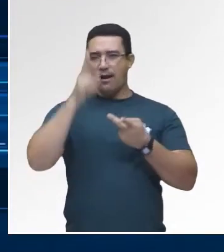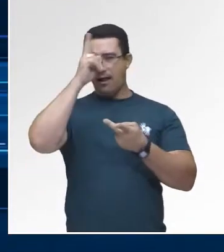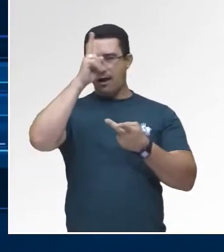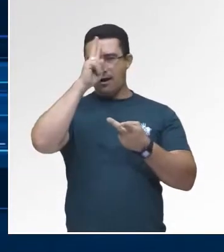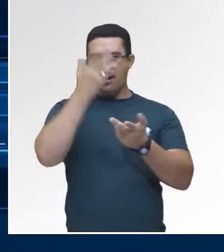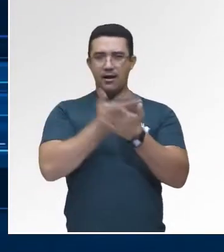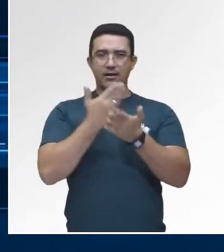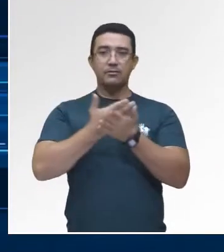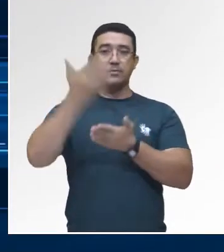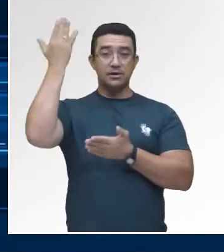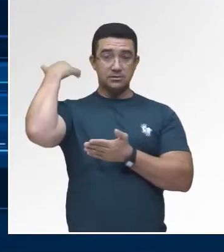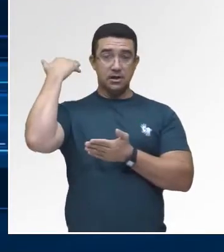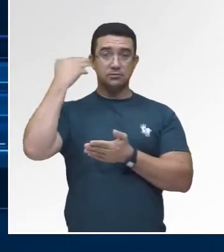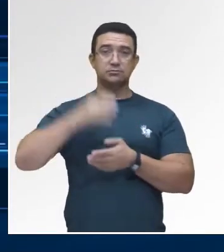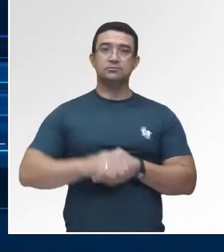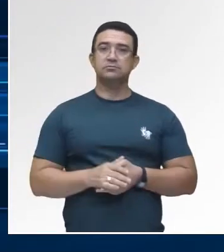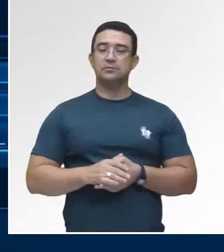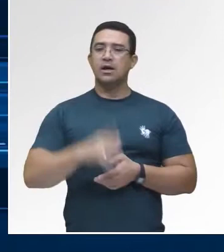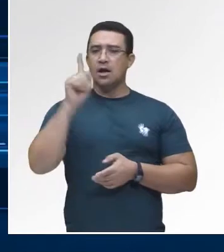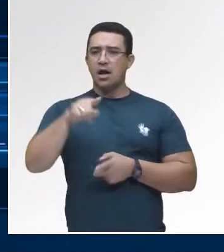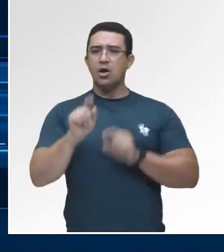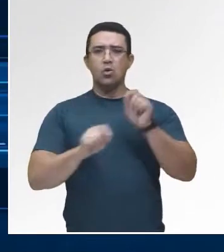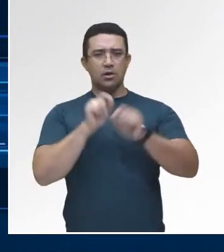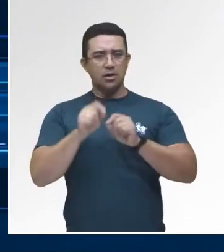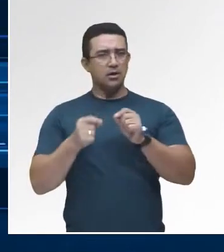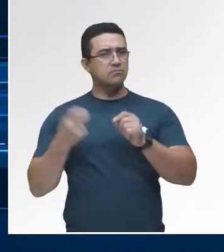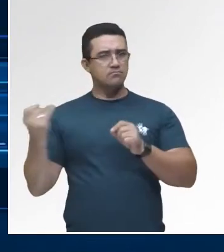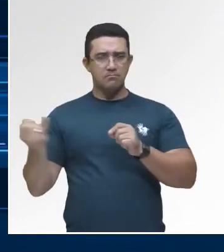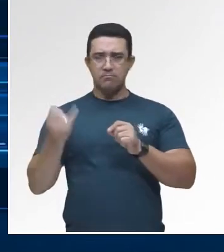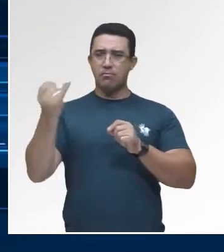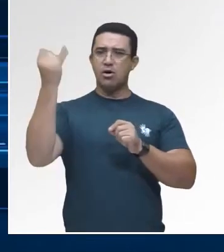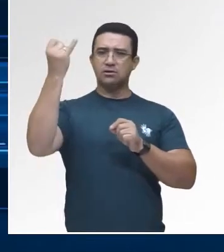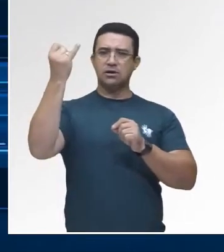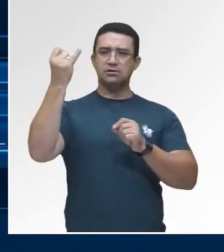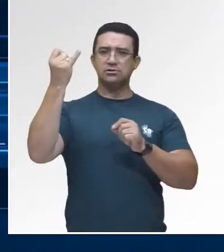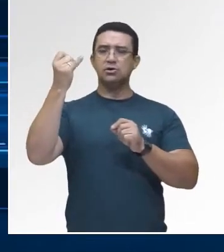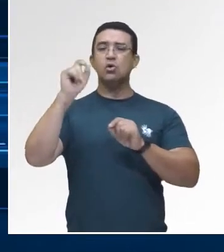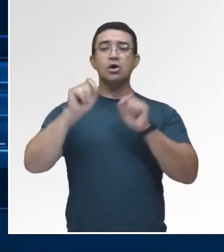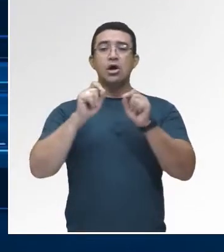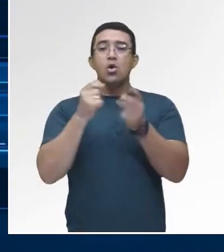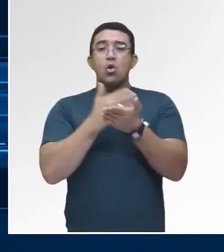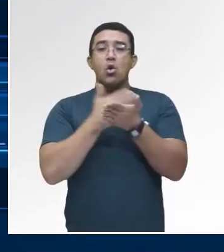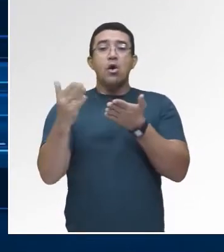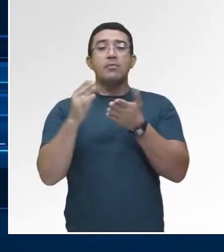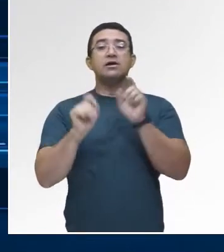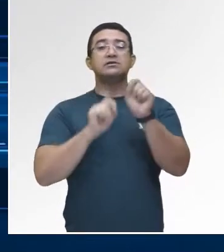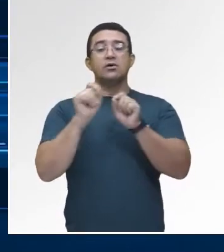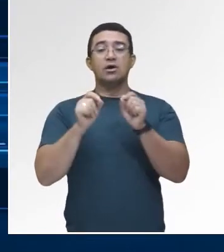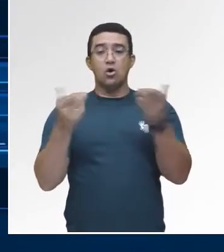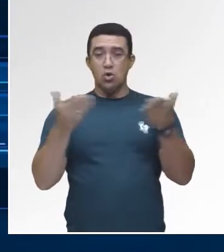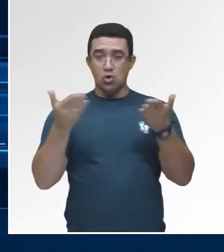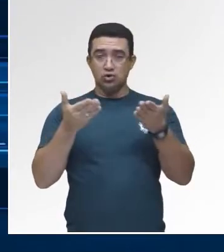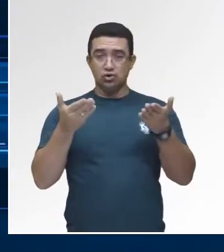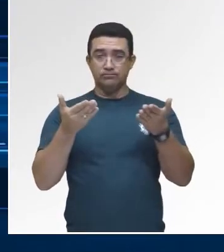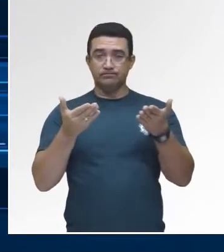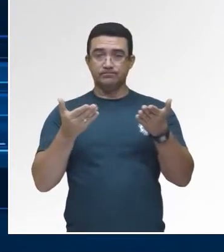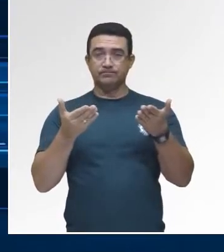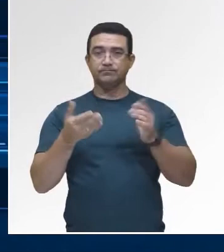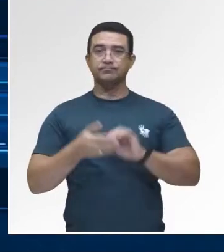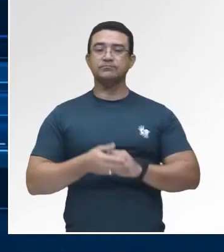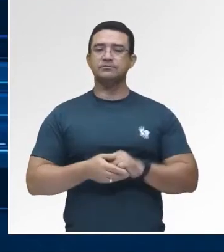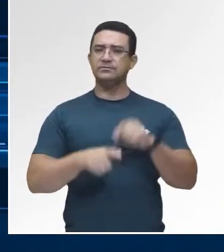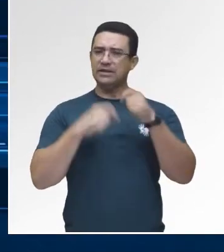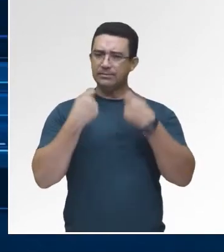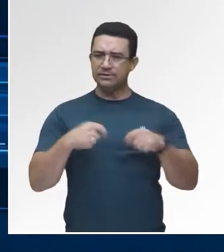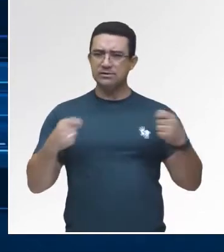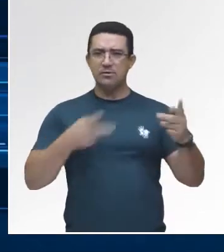vai servir como base para nós adentrarmos na aula de hoje. Precisamos falar